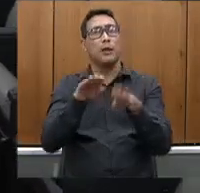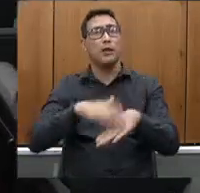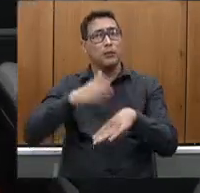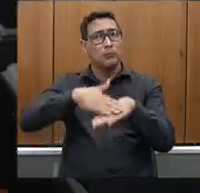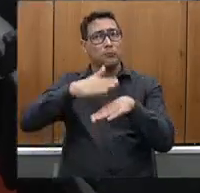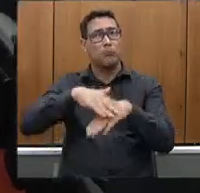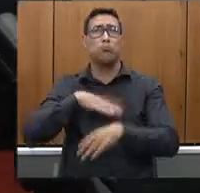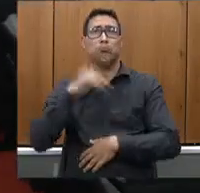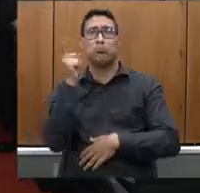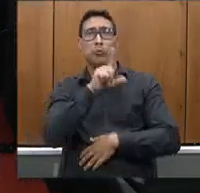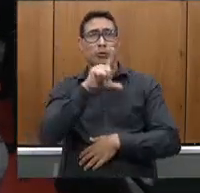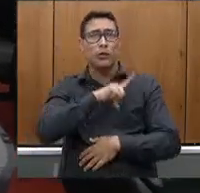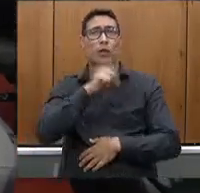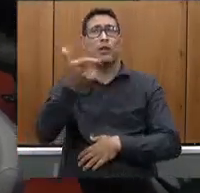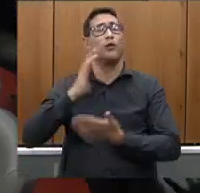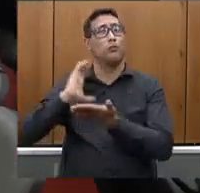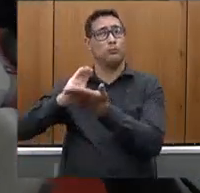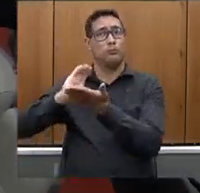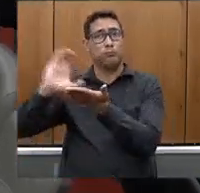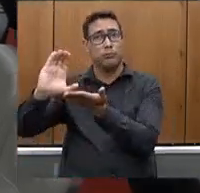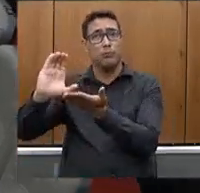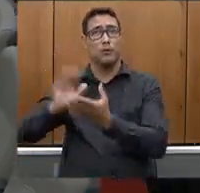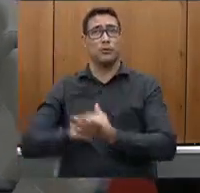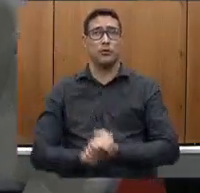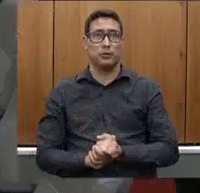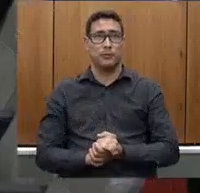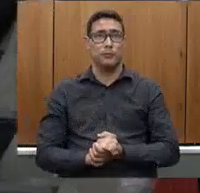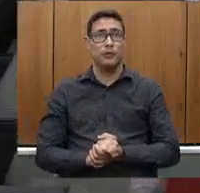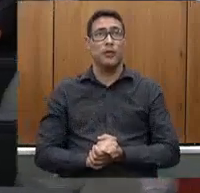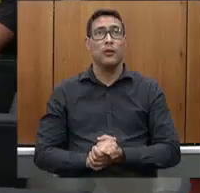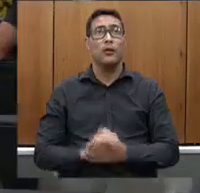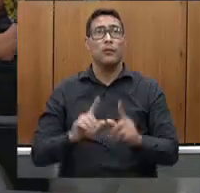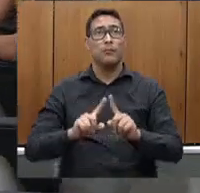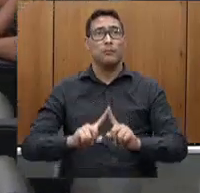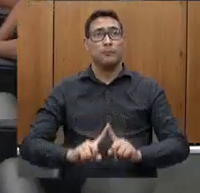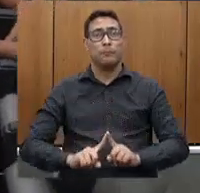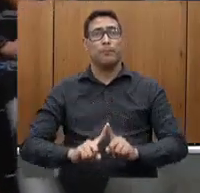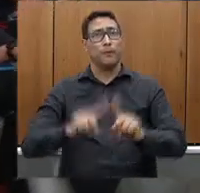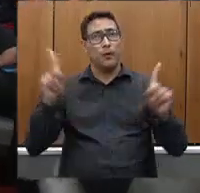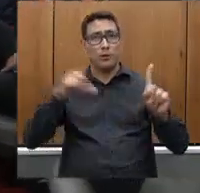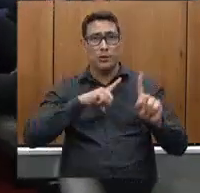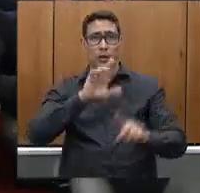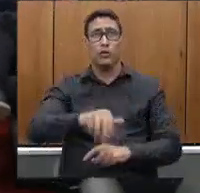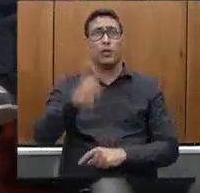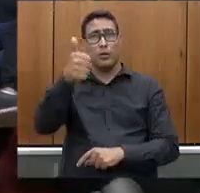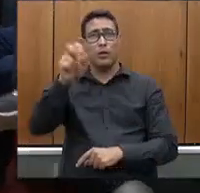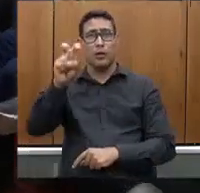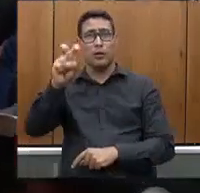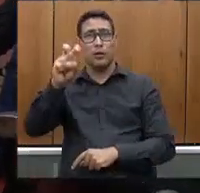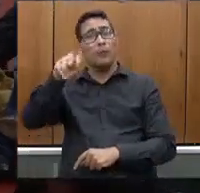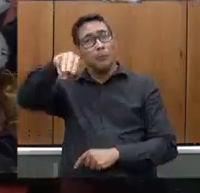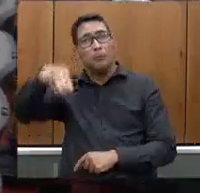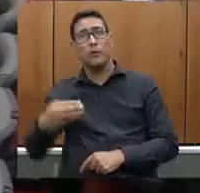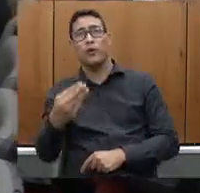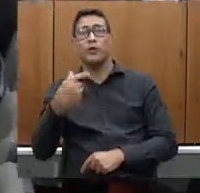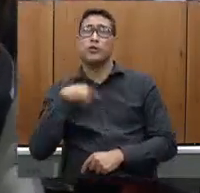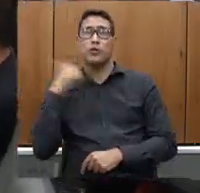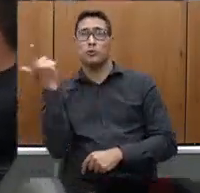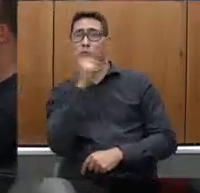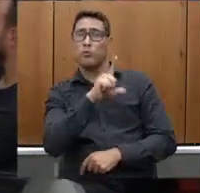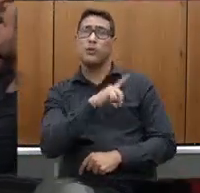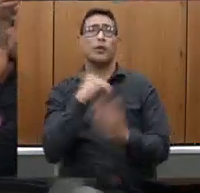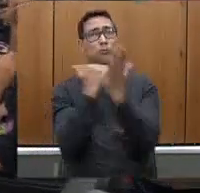um aporte um repasse então nós tínhamos de 15 milhões nós conseguimos avançar um pouco mais